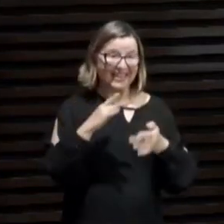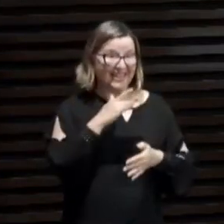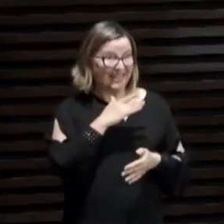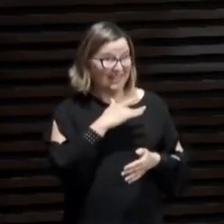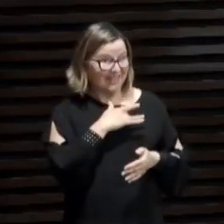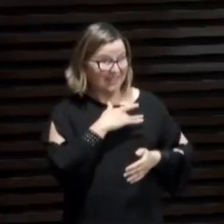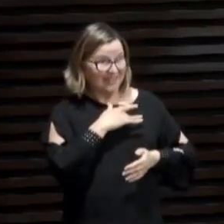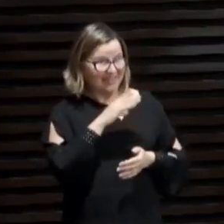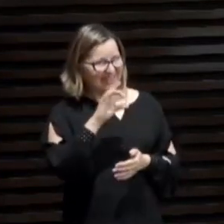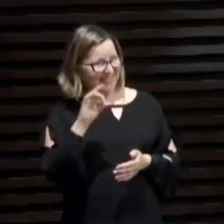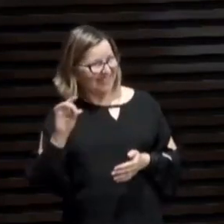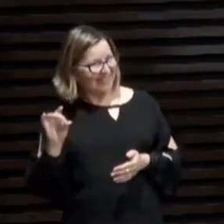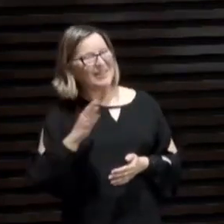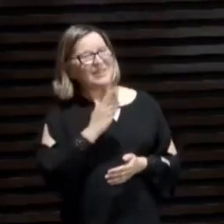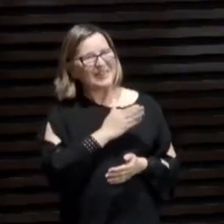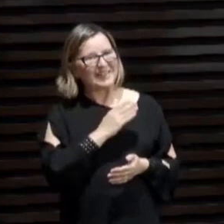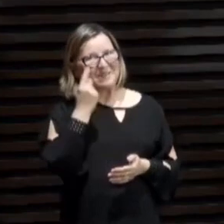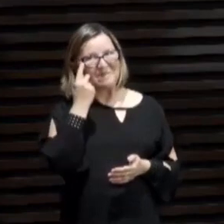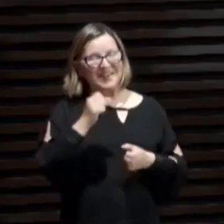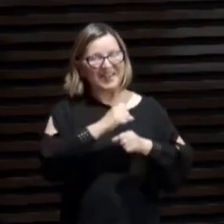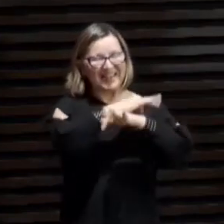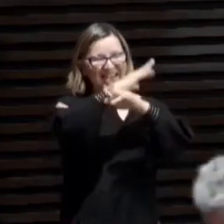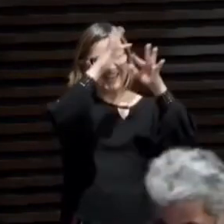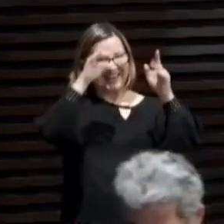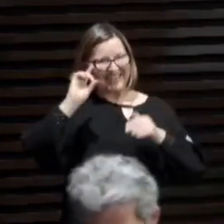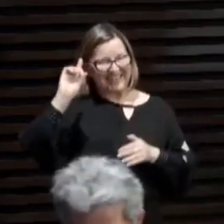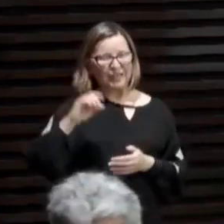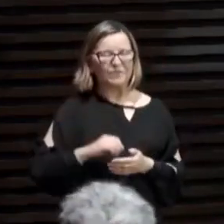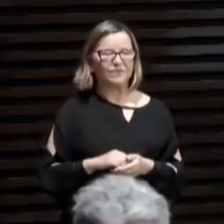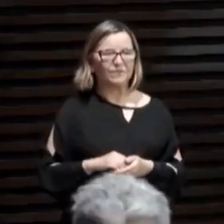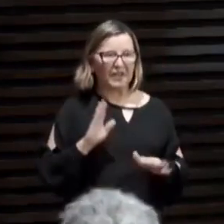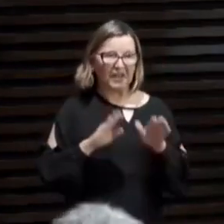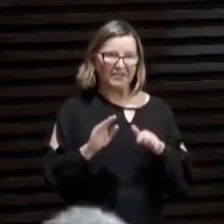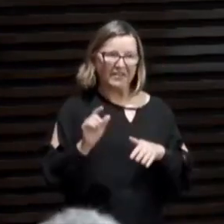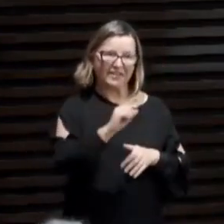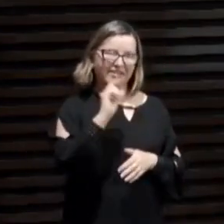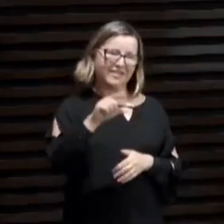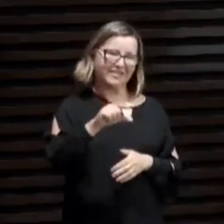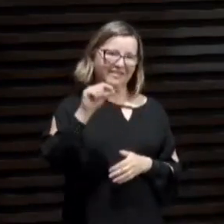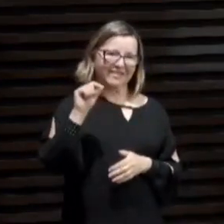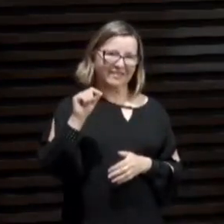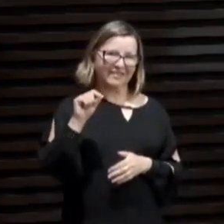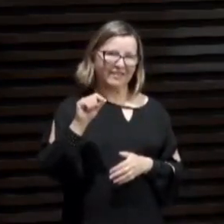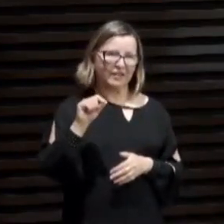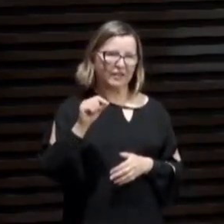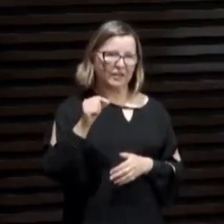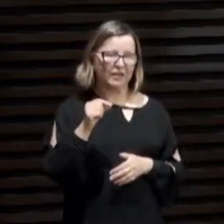cada coração, para a glória dele. Muitas vezes nós escolhemos o